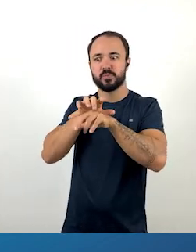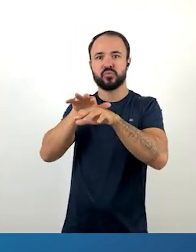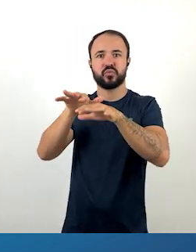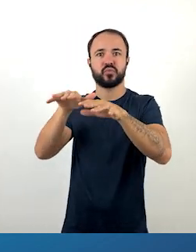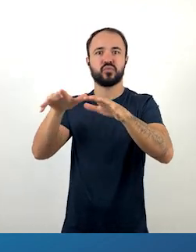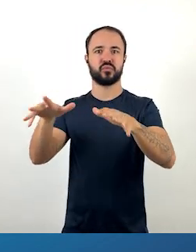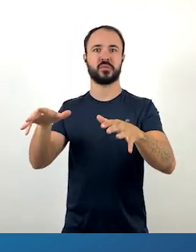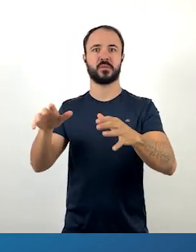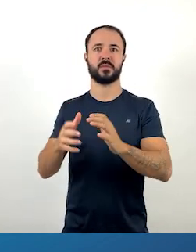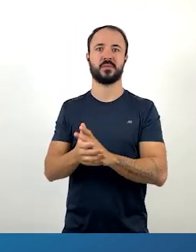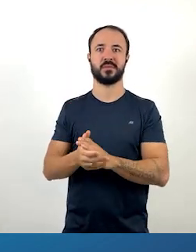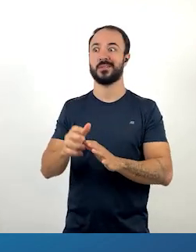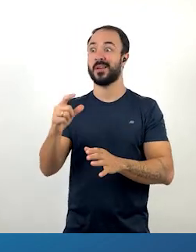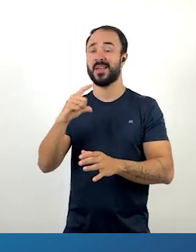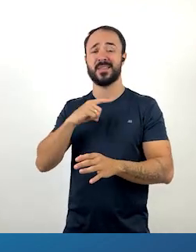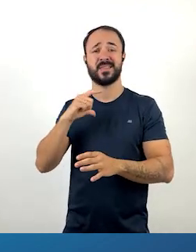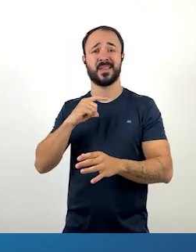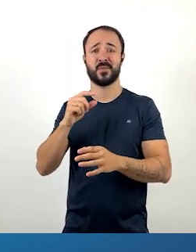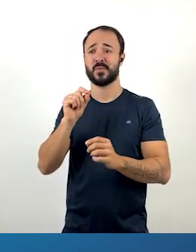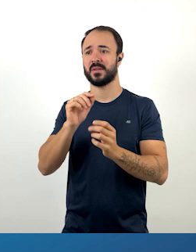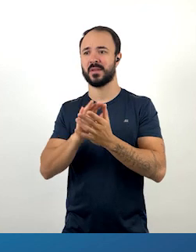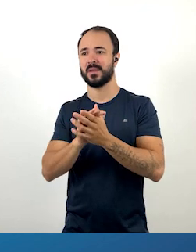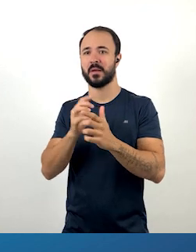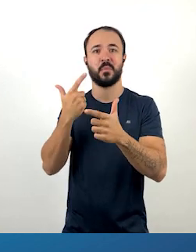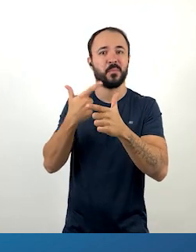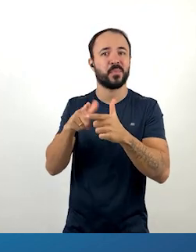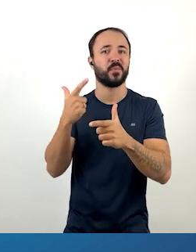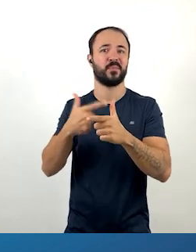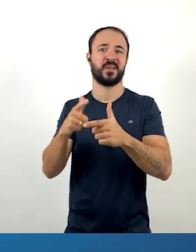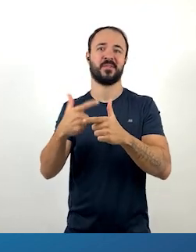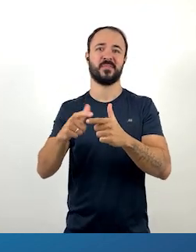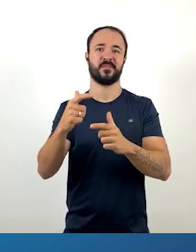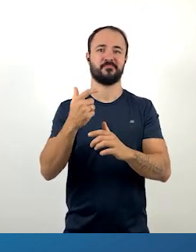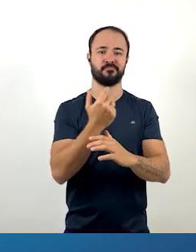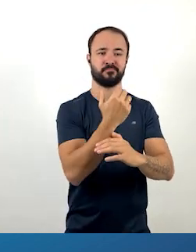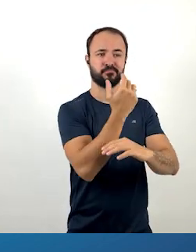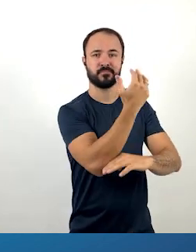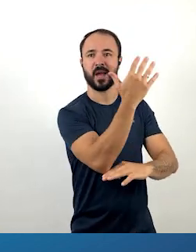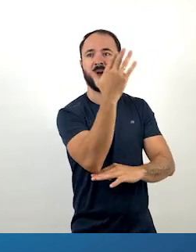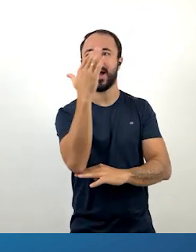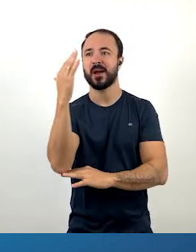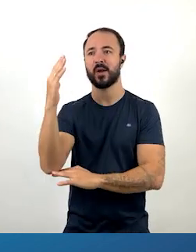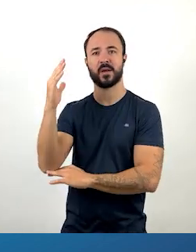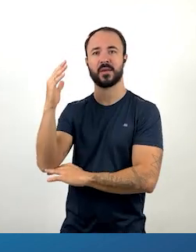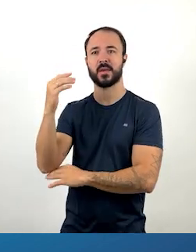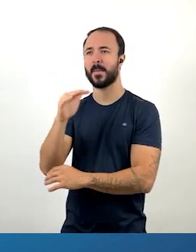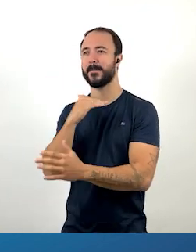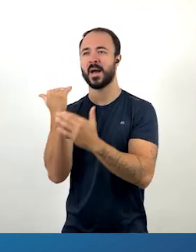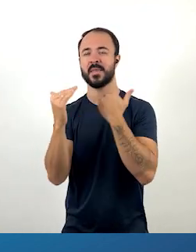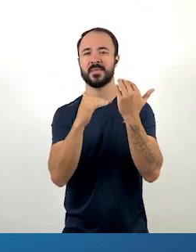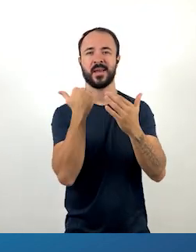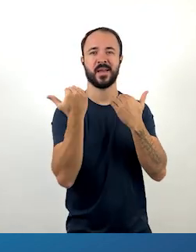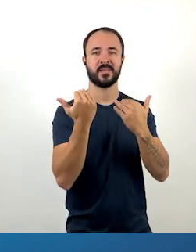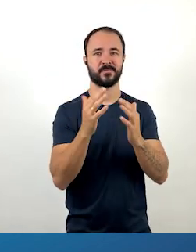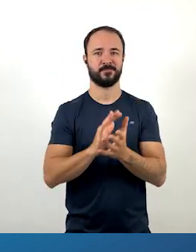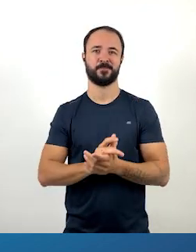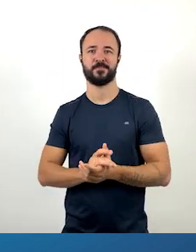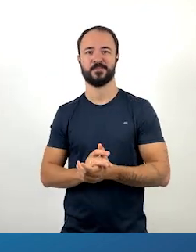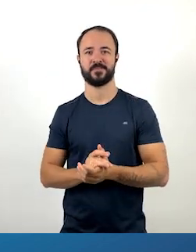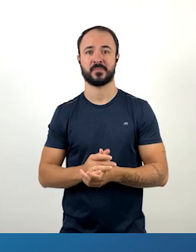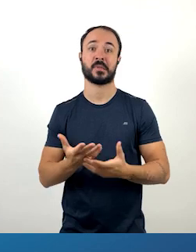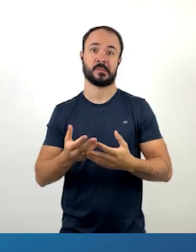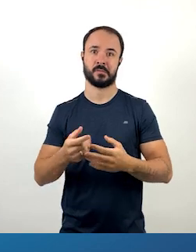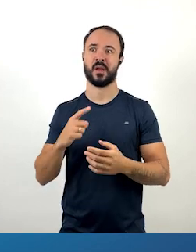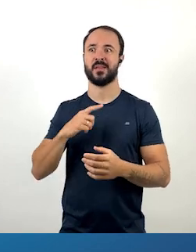e hoje são caracterizados como uma praga agrícola. Eles se alimentam de várias culturas, trazendo muitos prejuízos